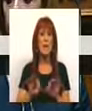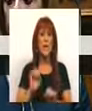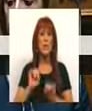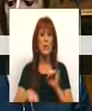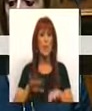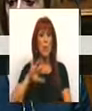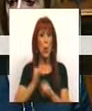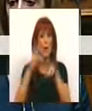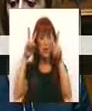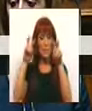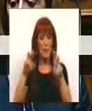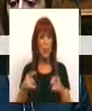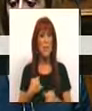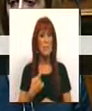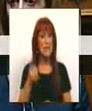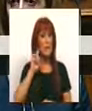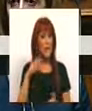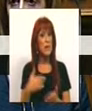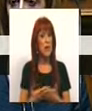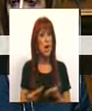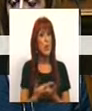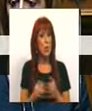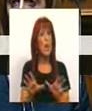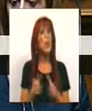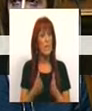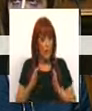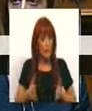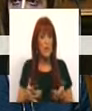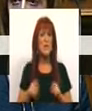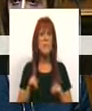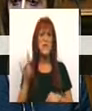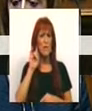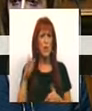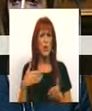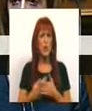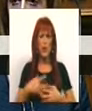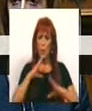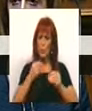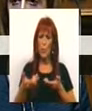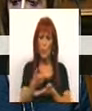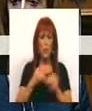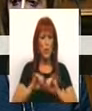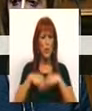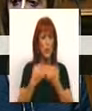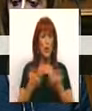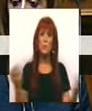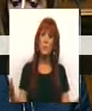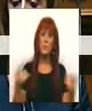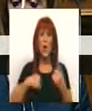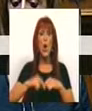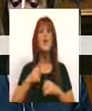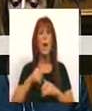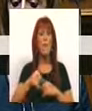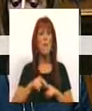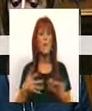com outras matérias temos que valorizar a obsessão coletiva temos que valorizar o de auto social e portanto nós vamos